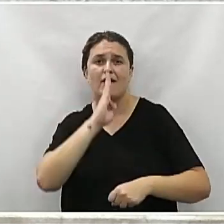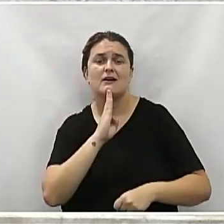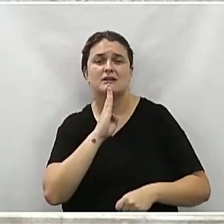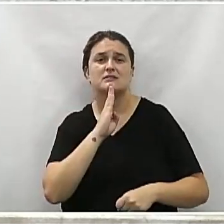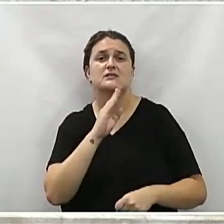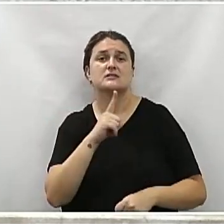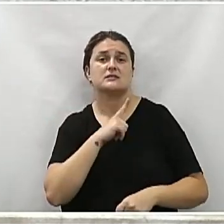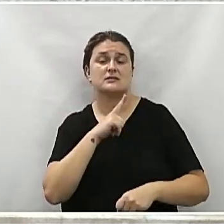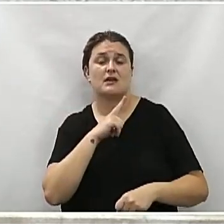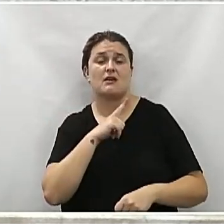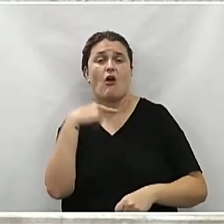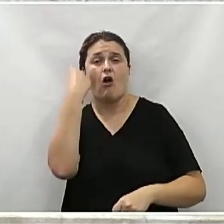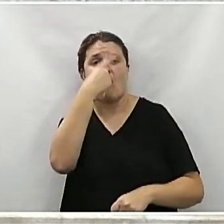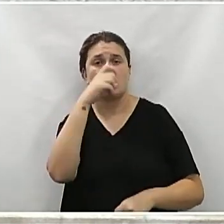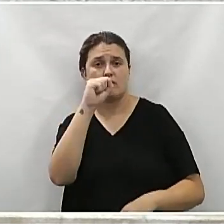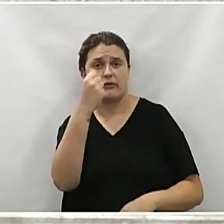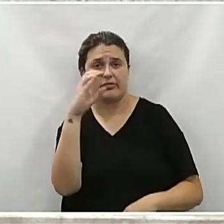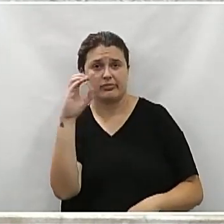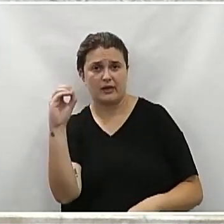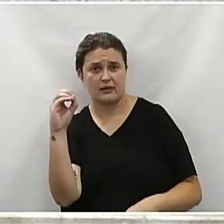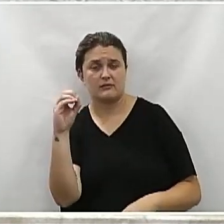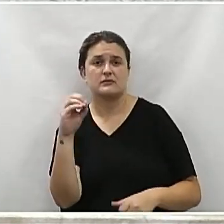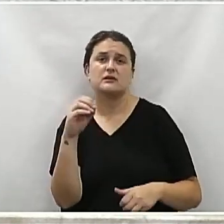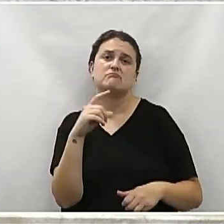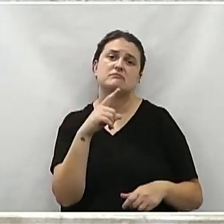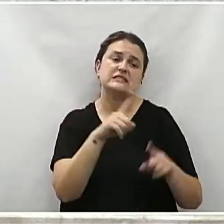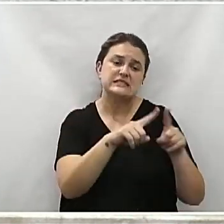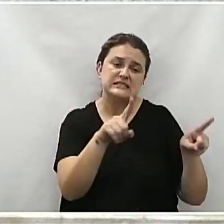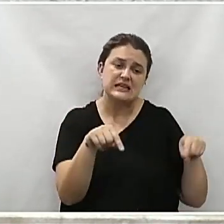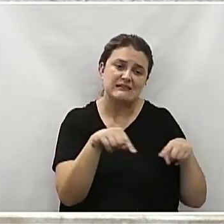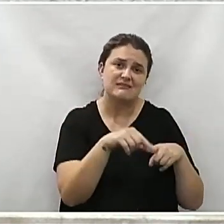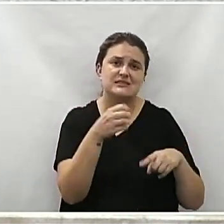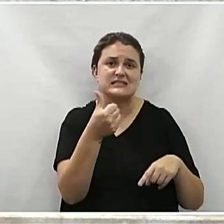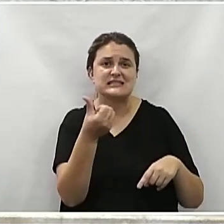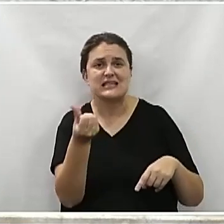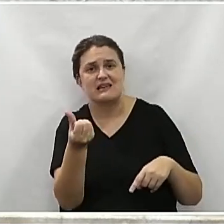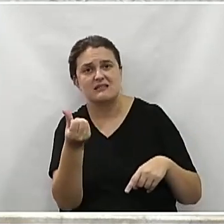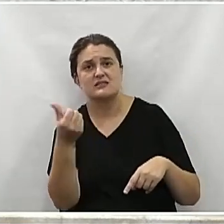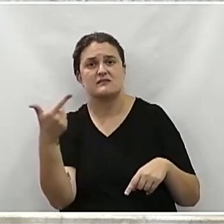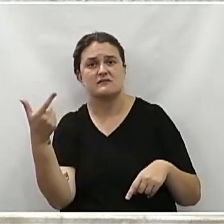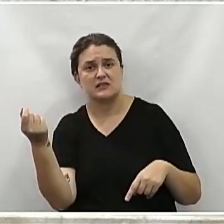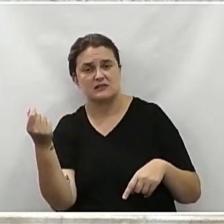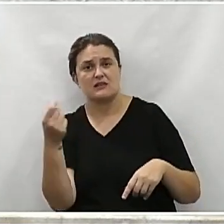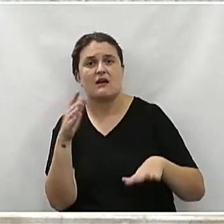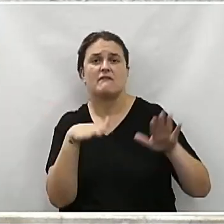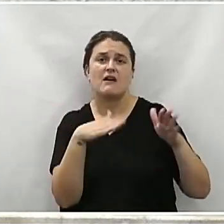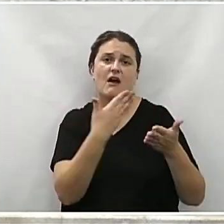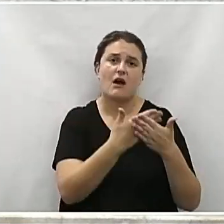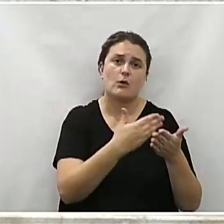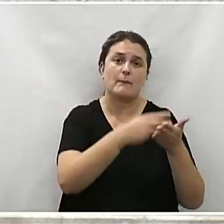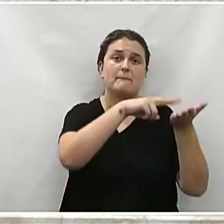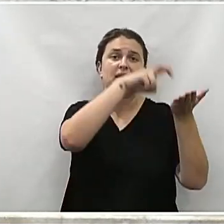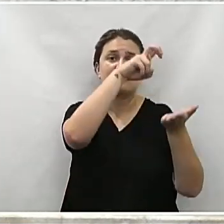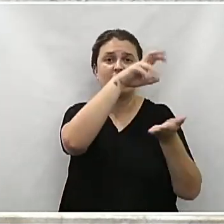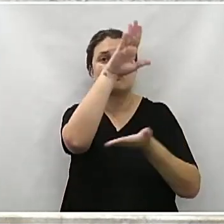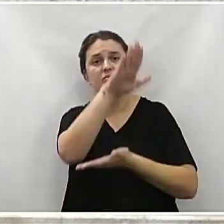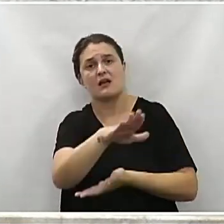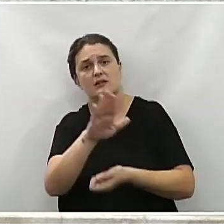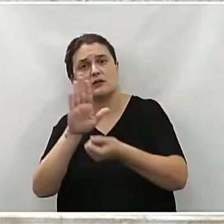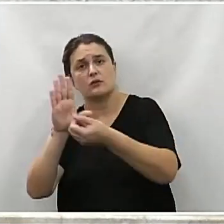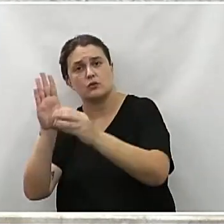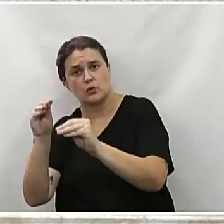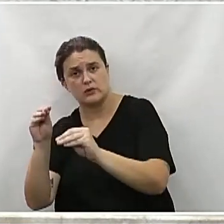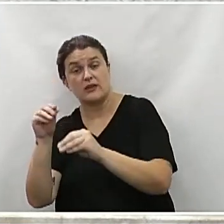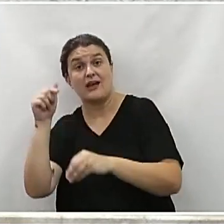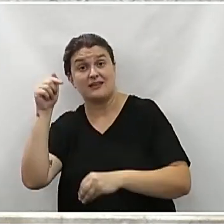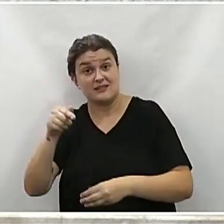horária de 80 horas, com turmas de 16 a 20 alunos. As aulas são ministradas de manhã, tarde e noite. A União da Vitória